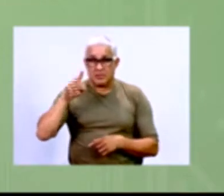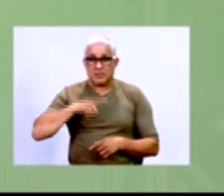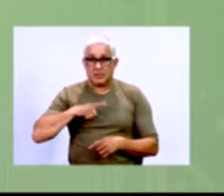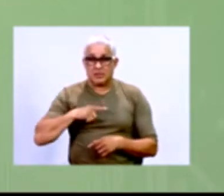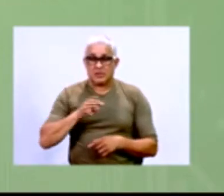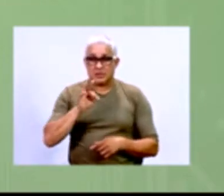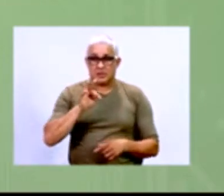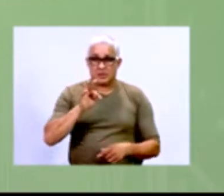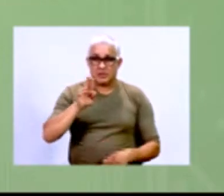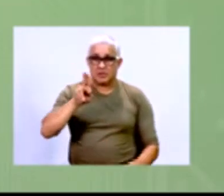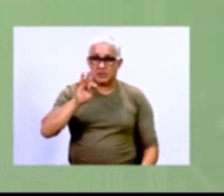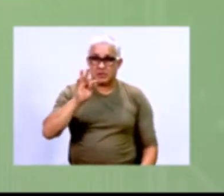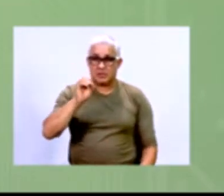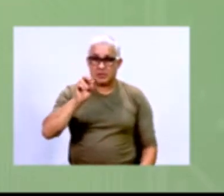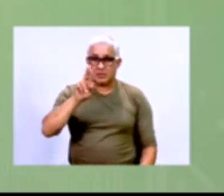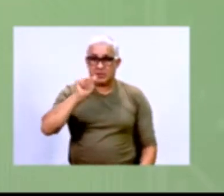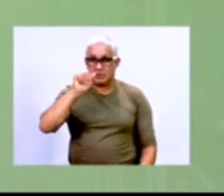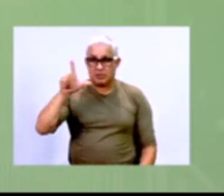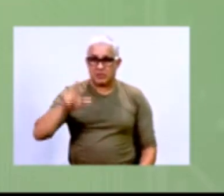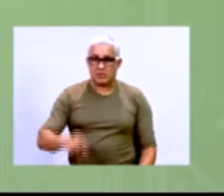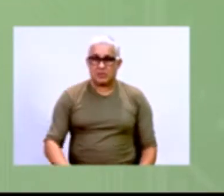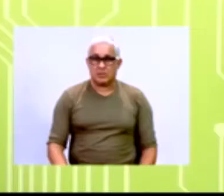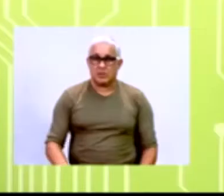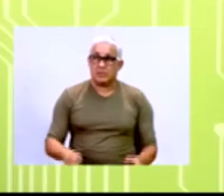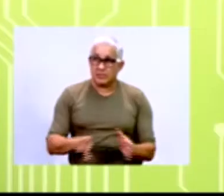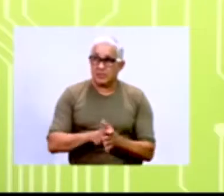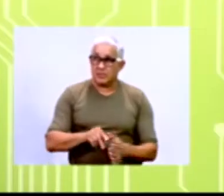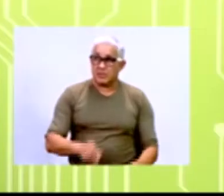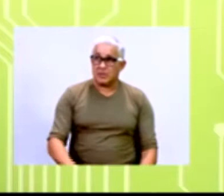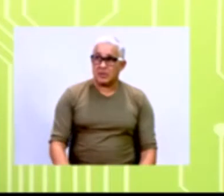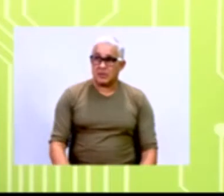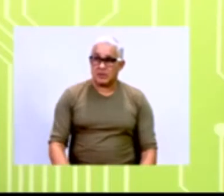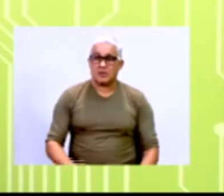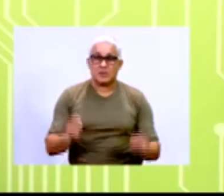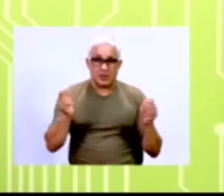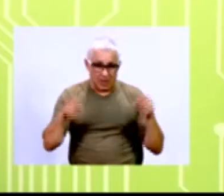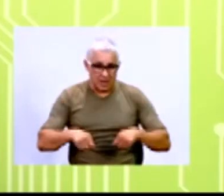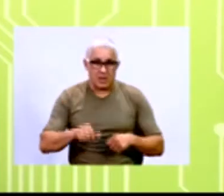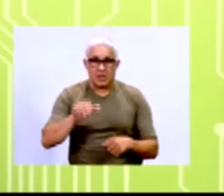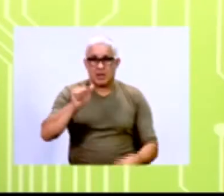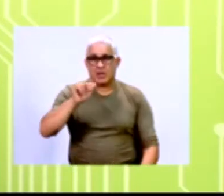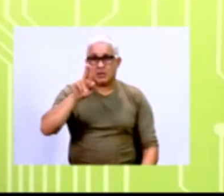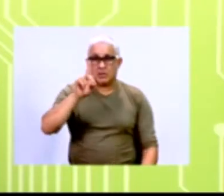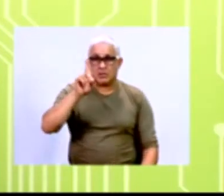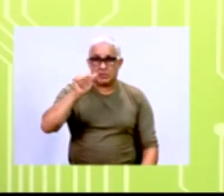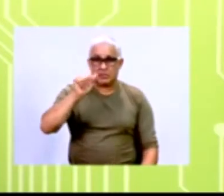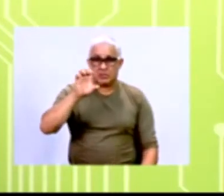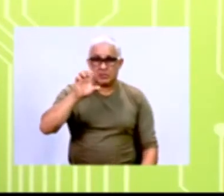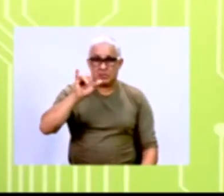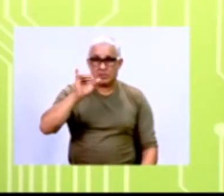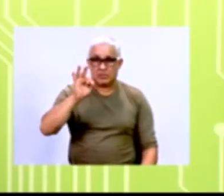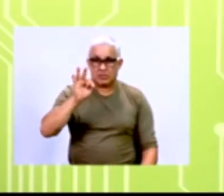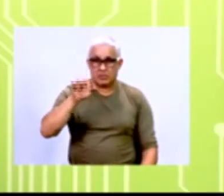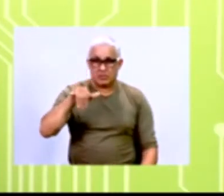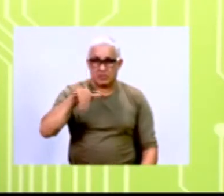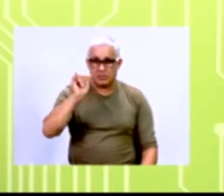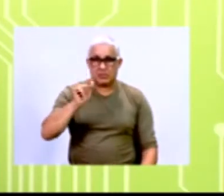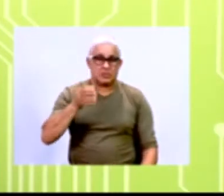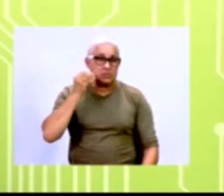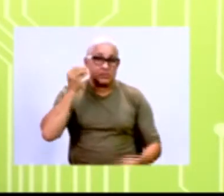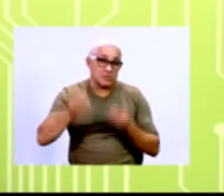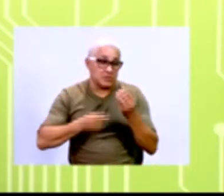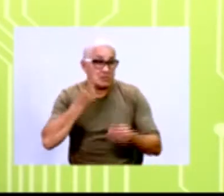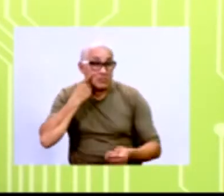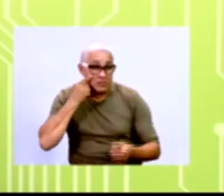sobre o Audacity. Então, é um vídeo tutorial que vocês podem podem entrar lá para ver como é que funciona